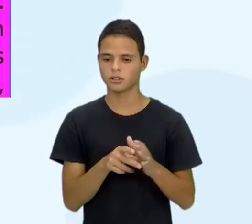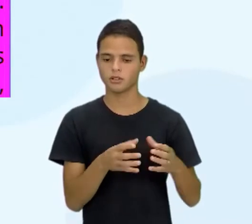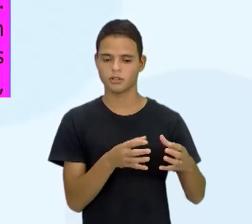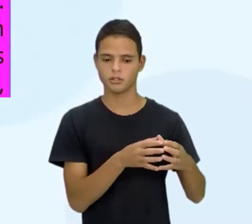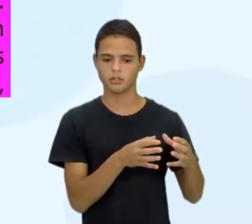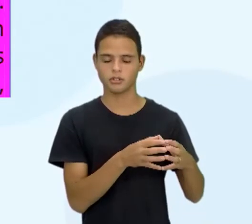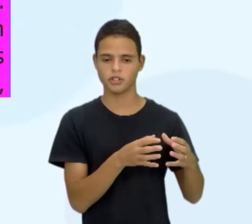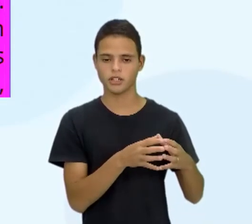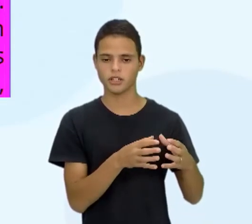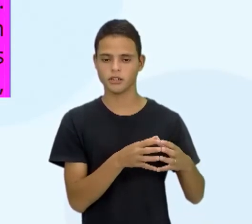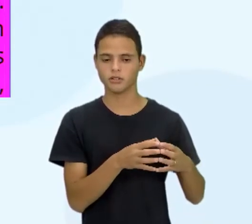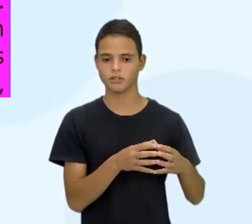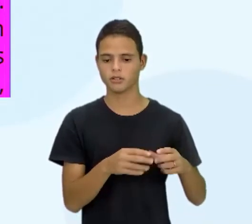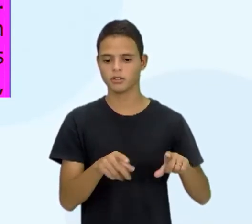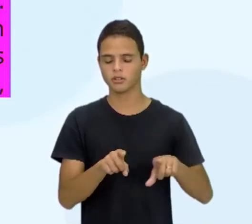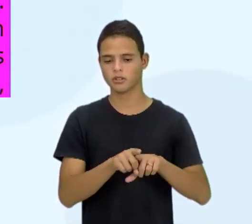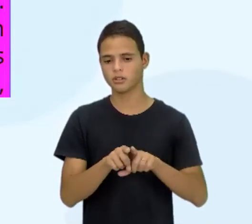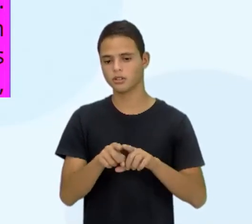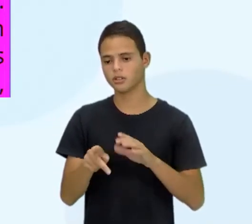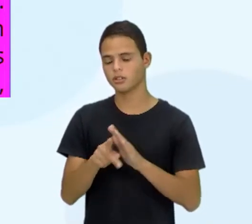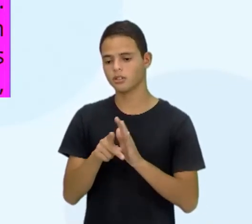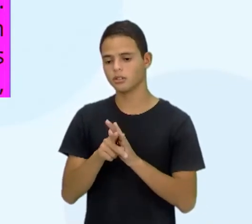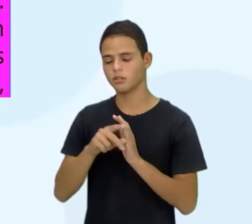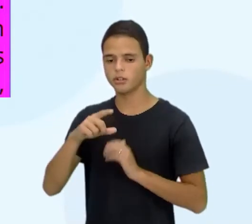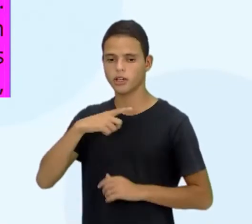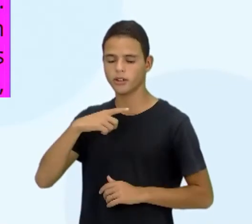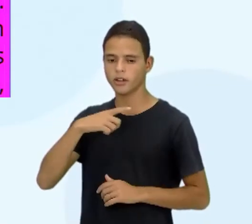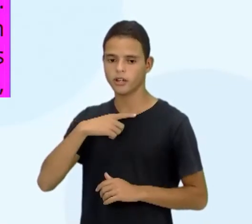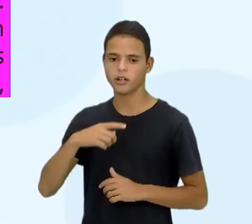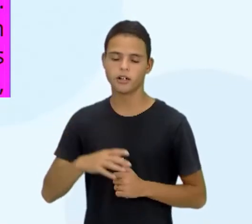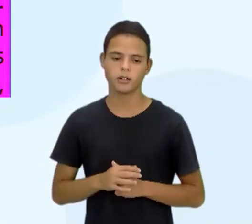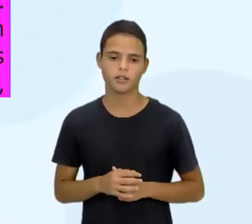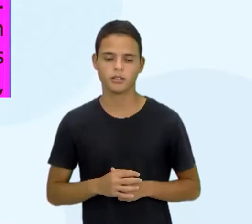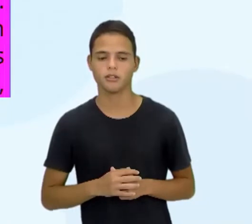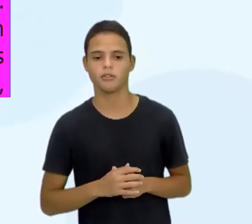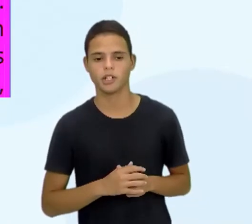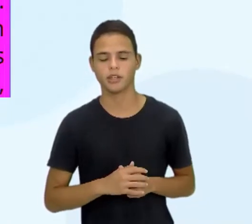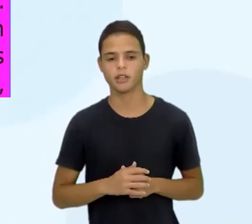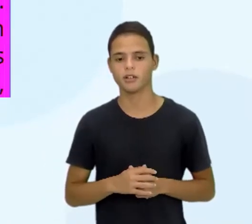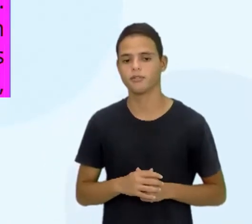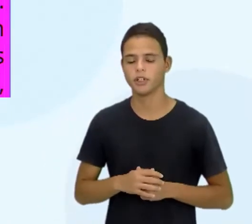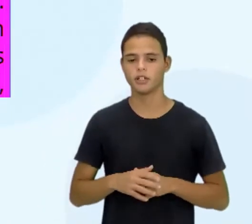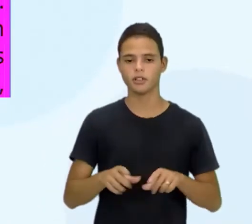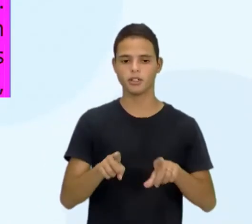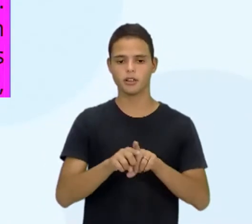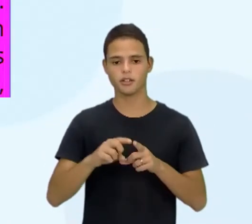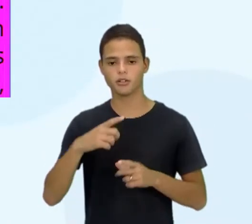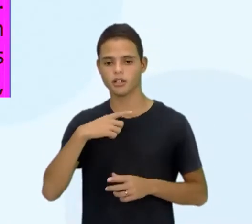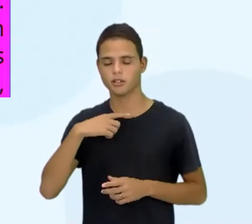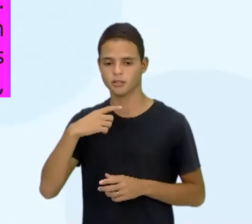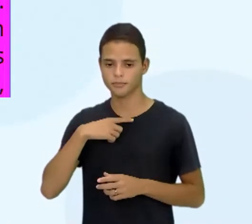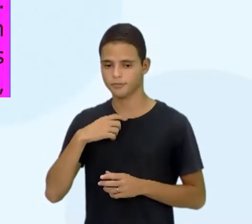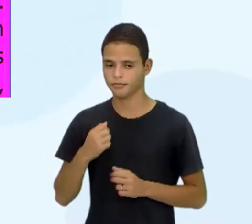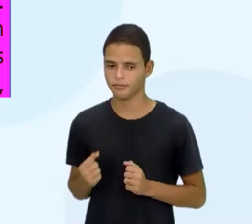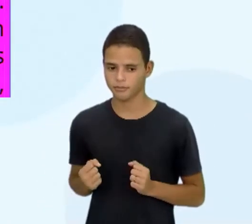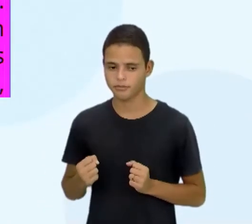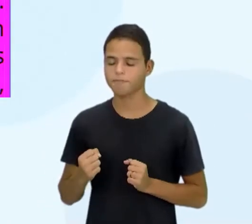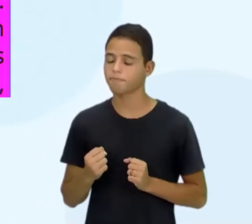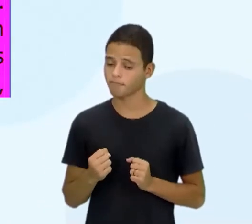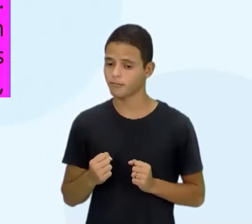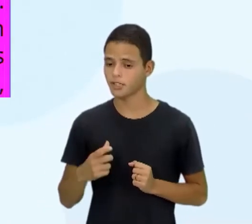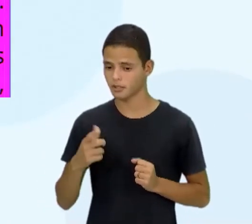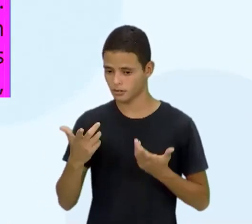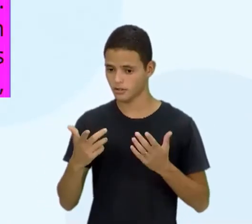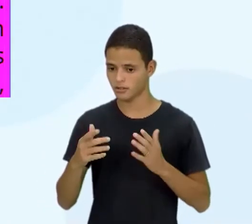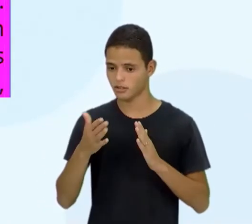de estudos que acaba de ser publicado na revista Annals of the New York Academy of Science. Tá? Então, nós temos aí